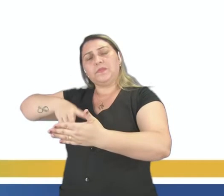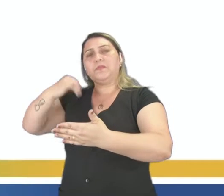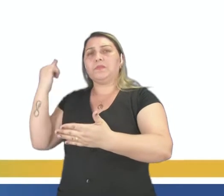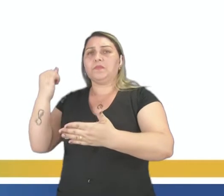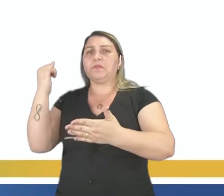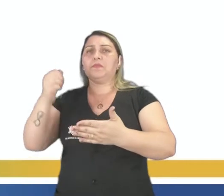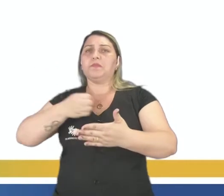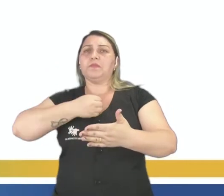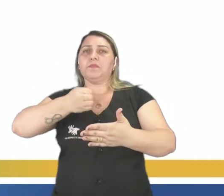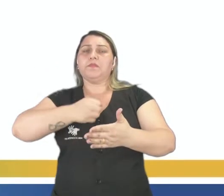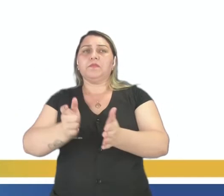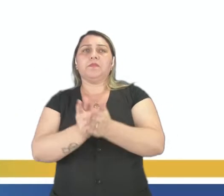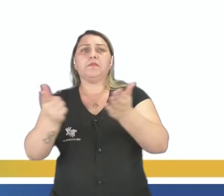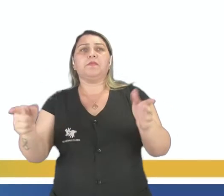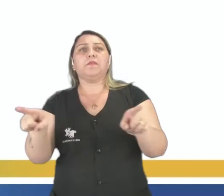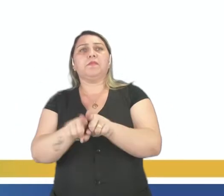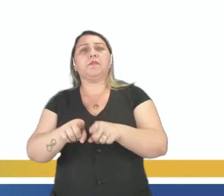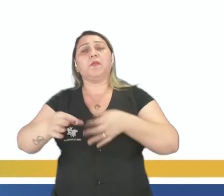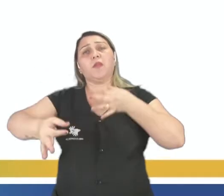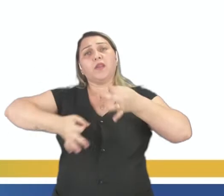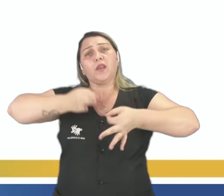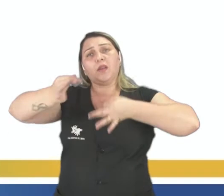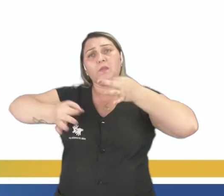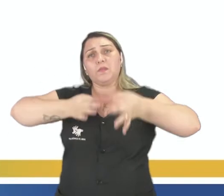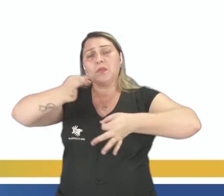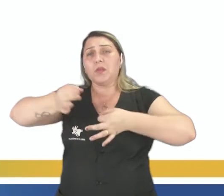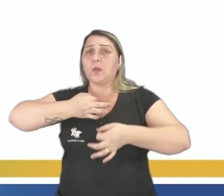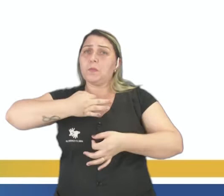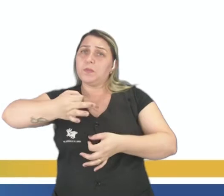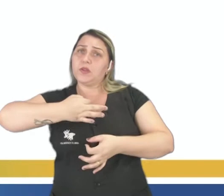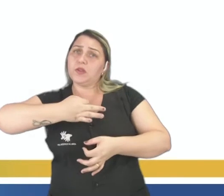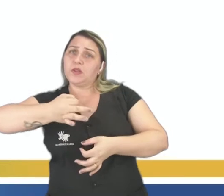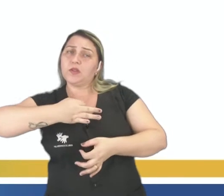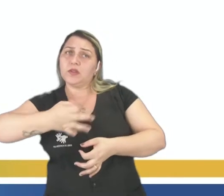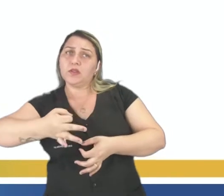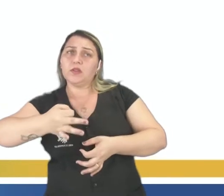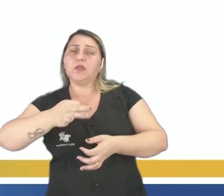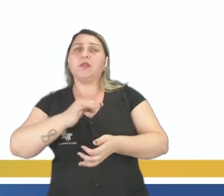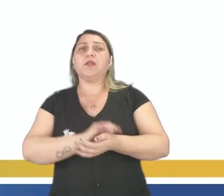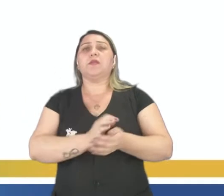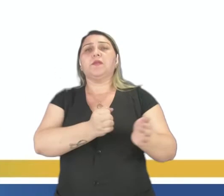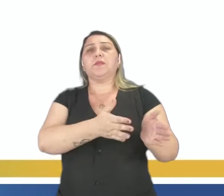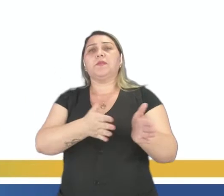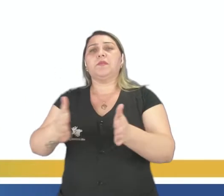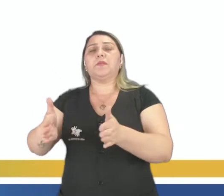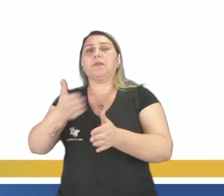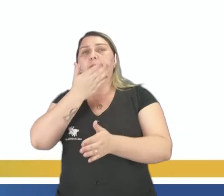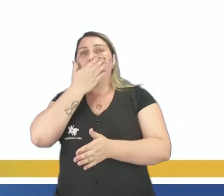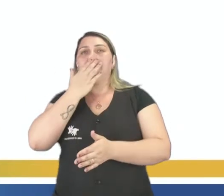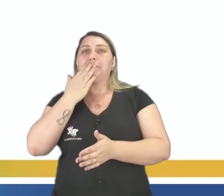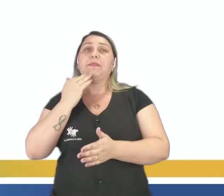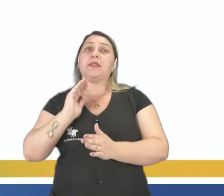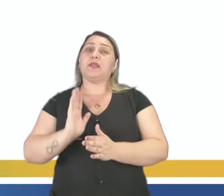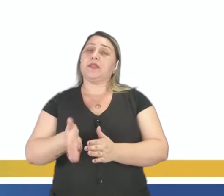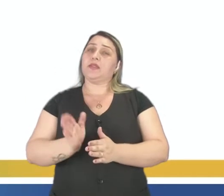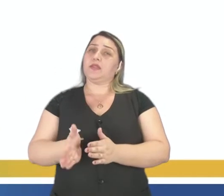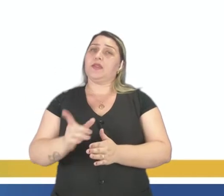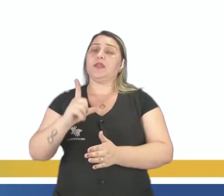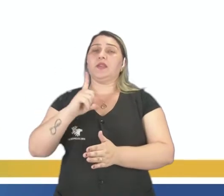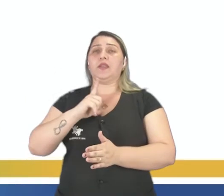publicações jornalísticas, e temos o argumentativo, que ele vai um pouquinho mais além da sequência explicativa e expositiva, já que